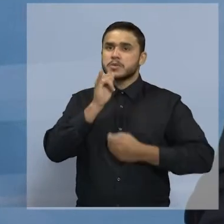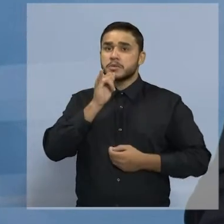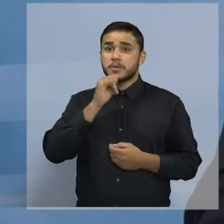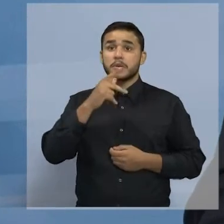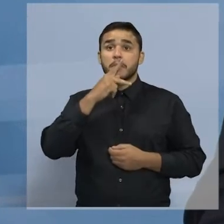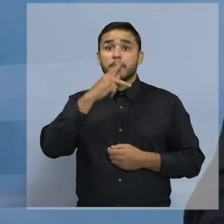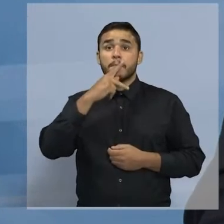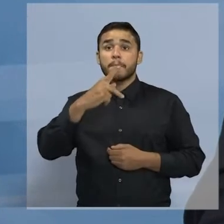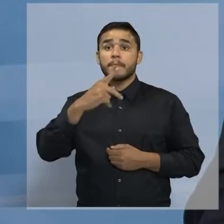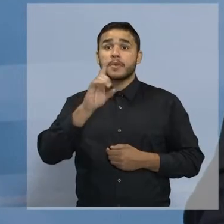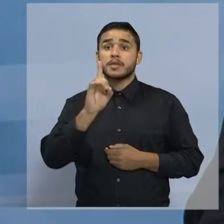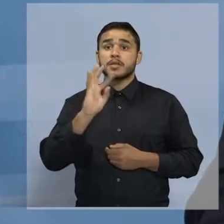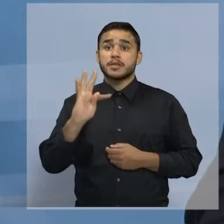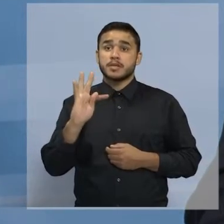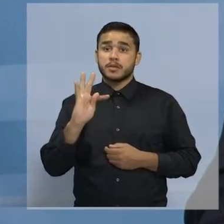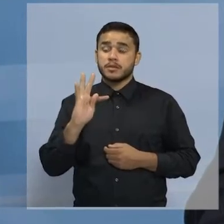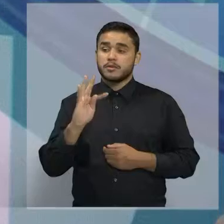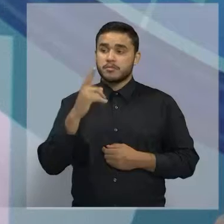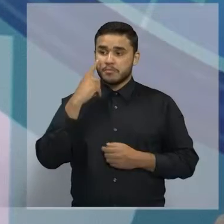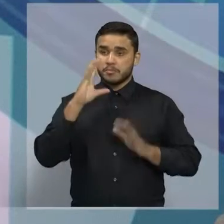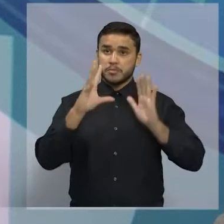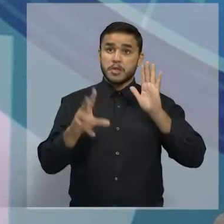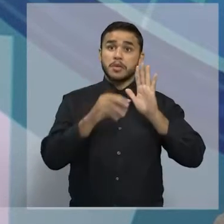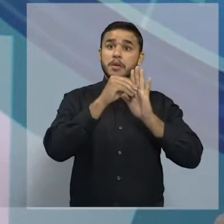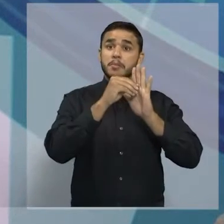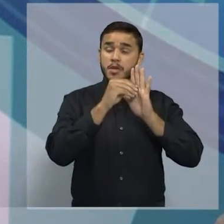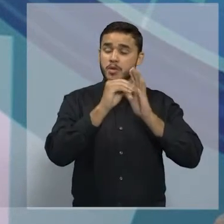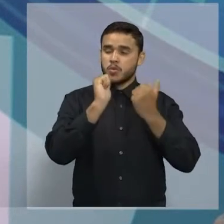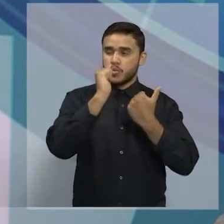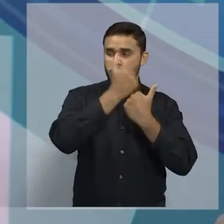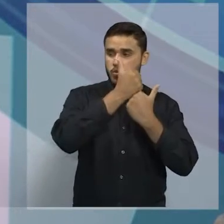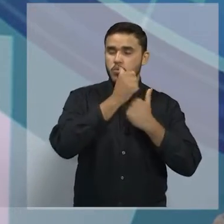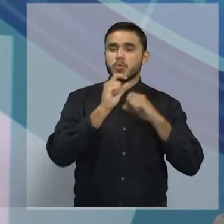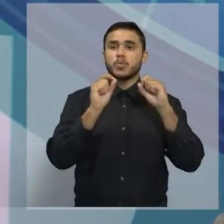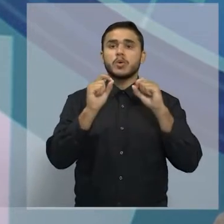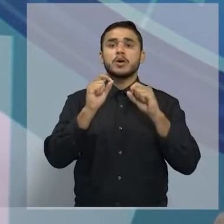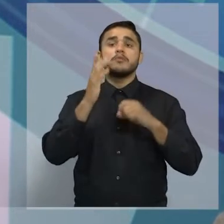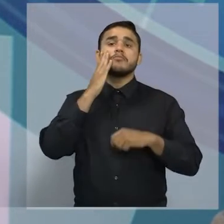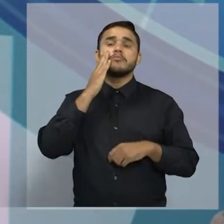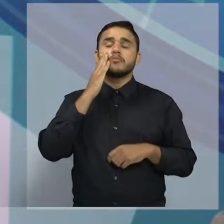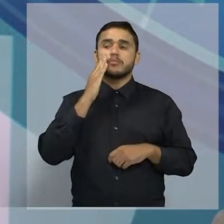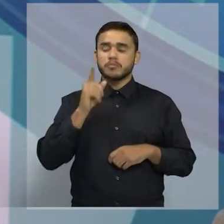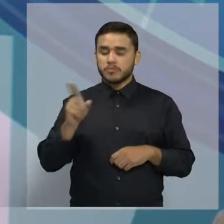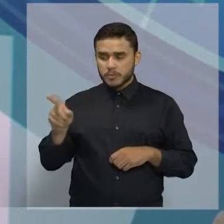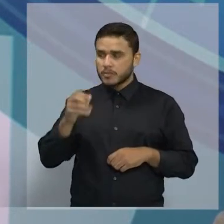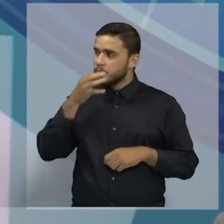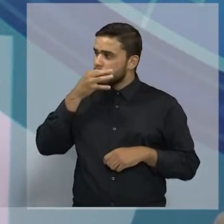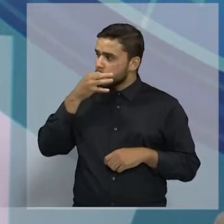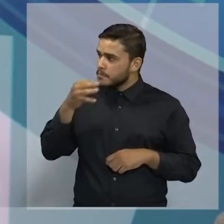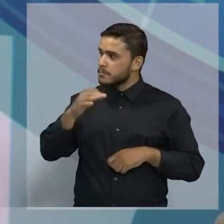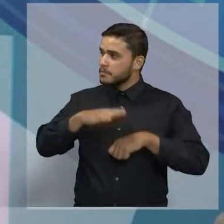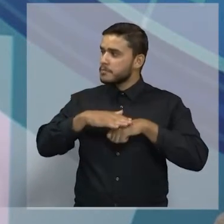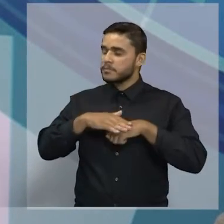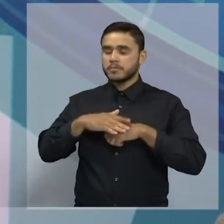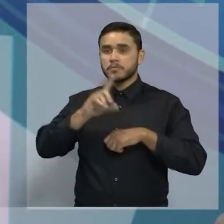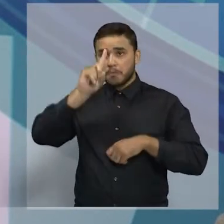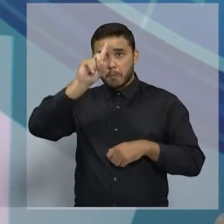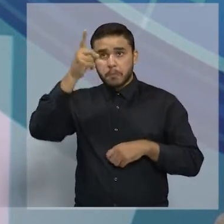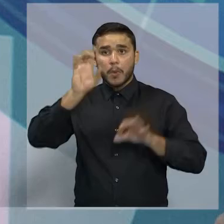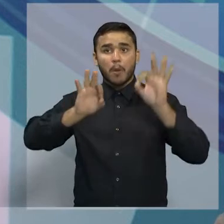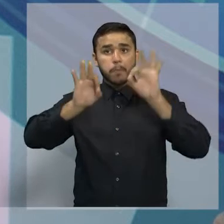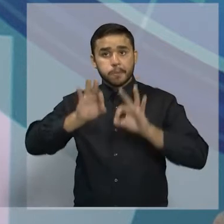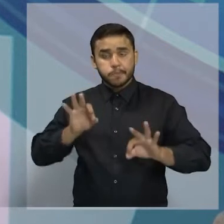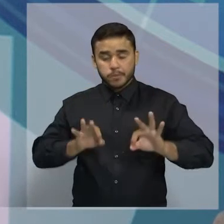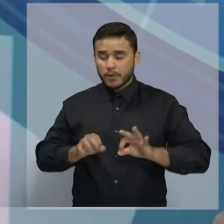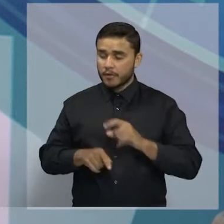O PDT tem uma proposta alternativa, uma emenda substitutiva, da qual o senhor teve participação direta